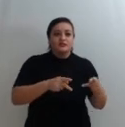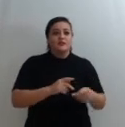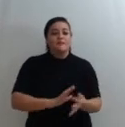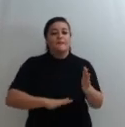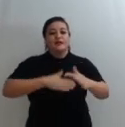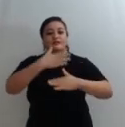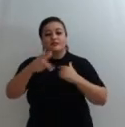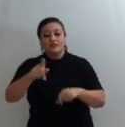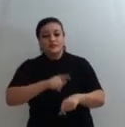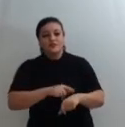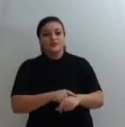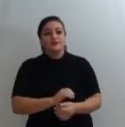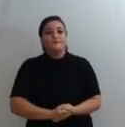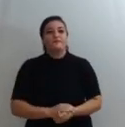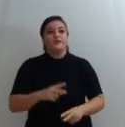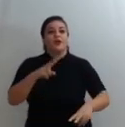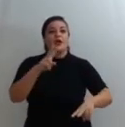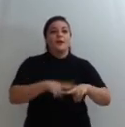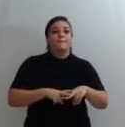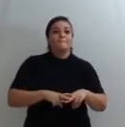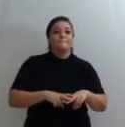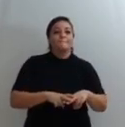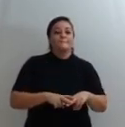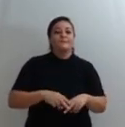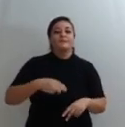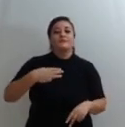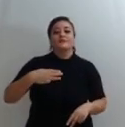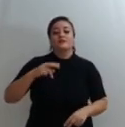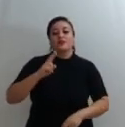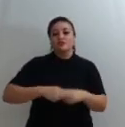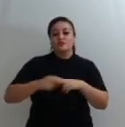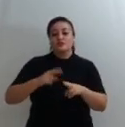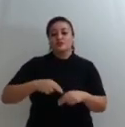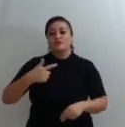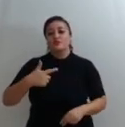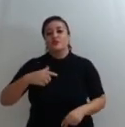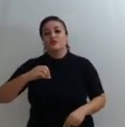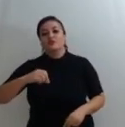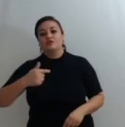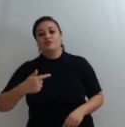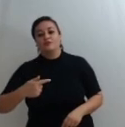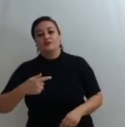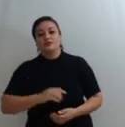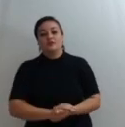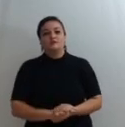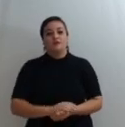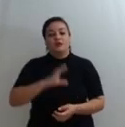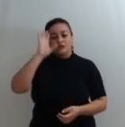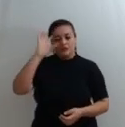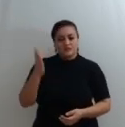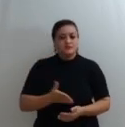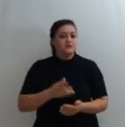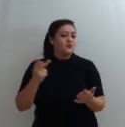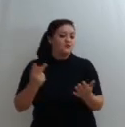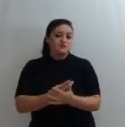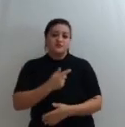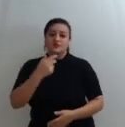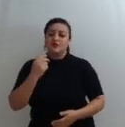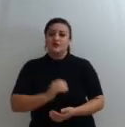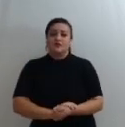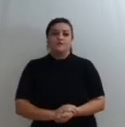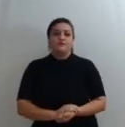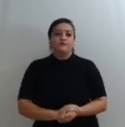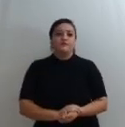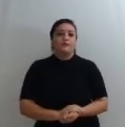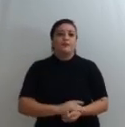preso então que foi em 3 de julho de 2017, a instrução correu o seu rumo normal, sendo acusado, então, pronunciado